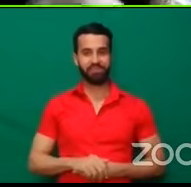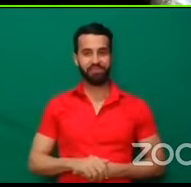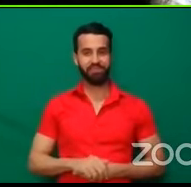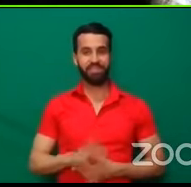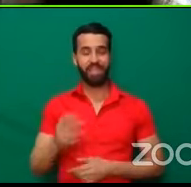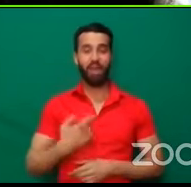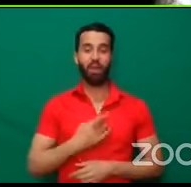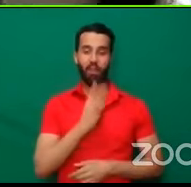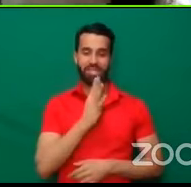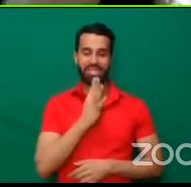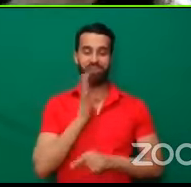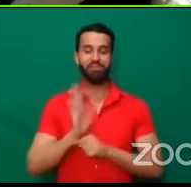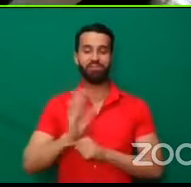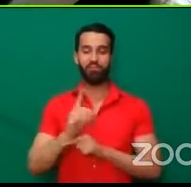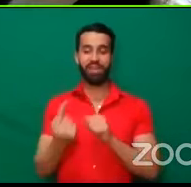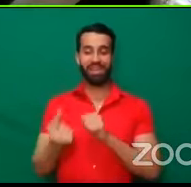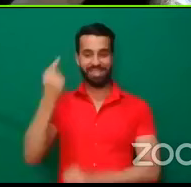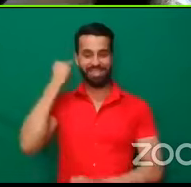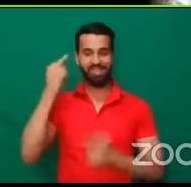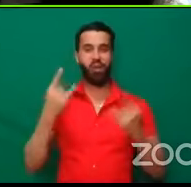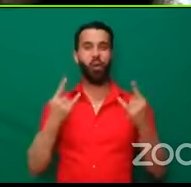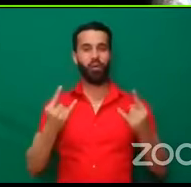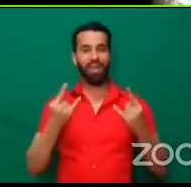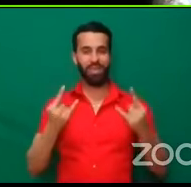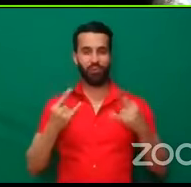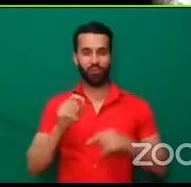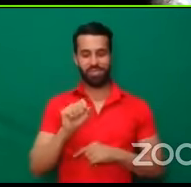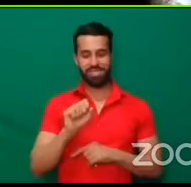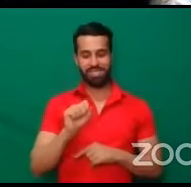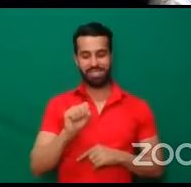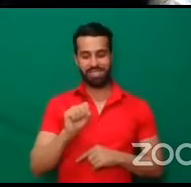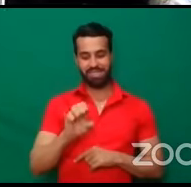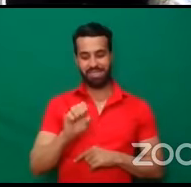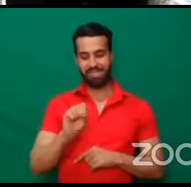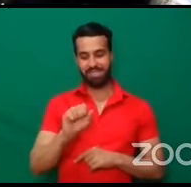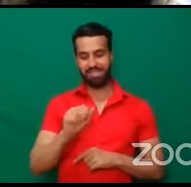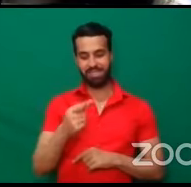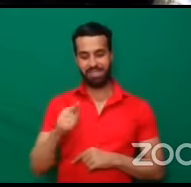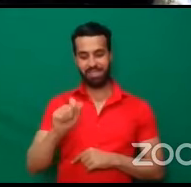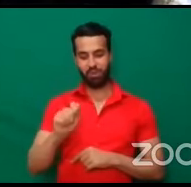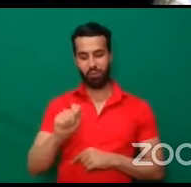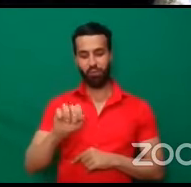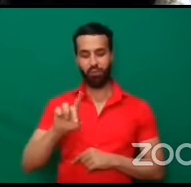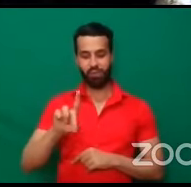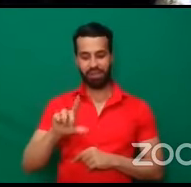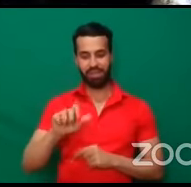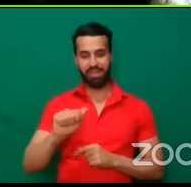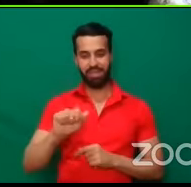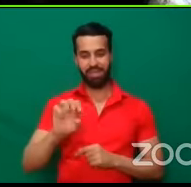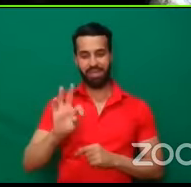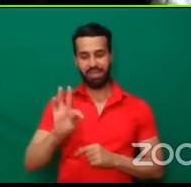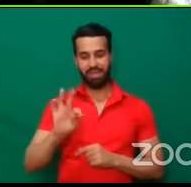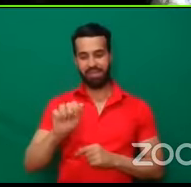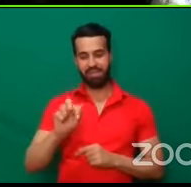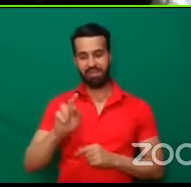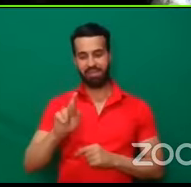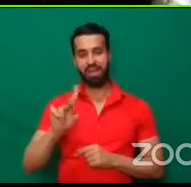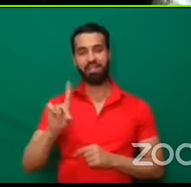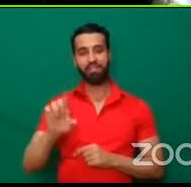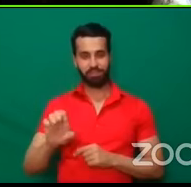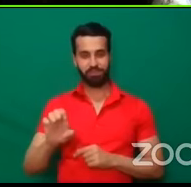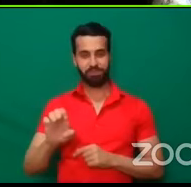Sessão da Tarde Roqueiro, que foi o anterior, né? E Sim, ali tô já. eu peguei pesado na trilha, né, cara? Usei muita banda assim